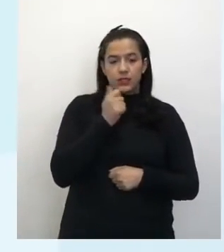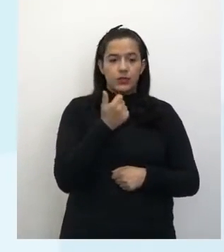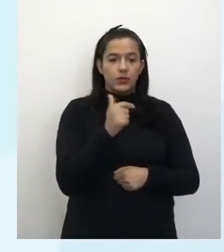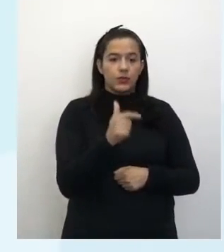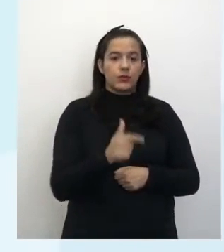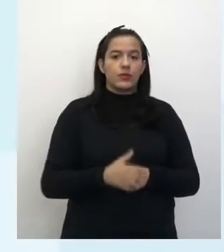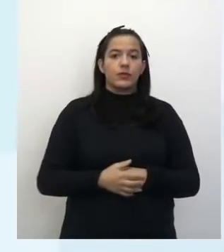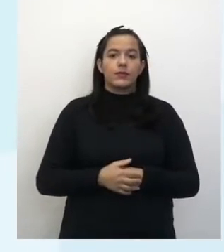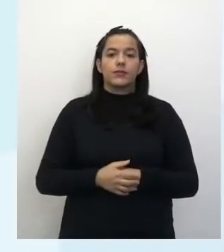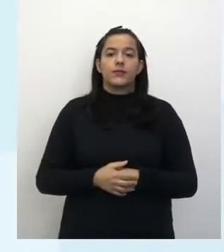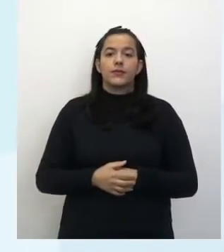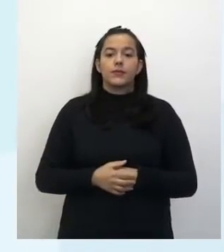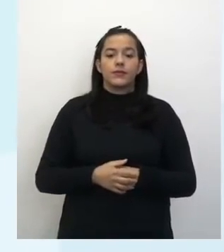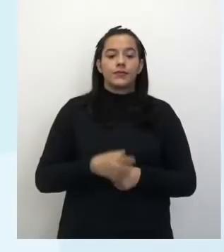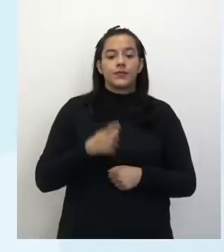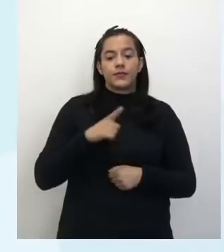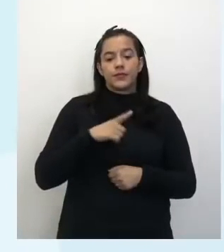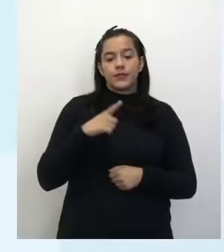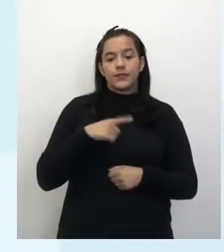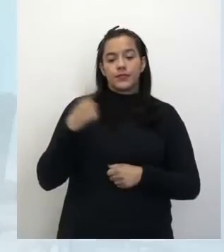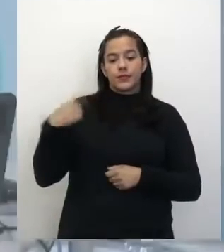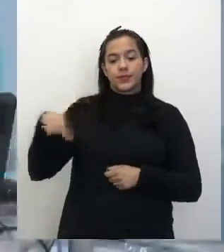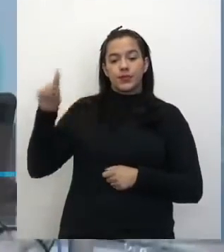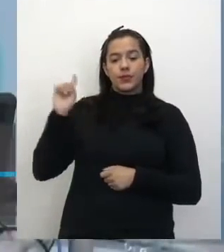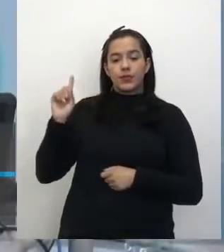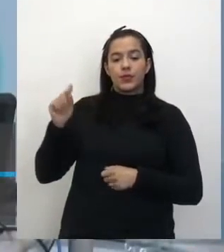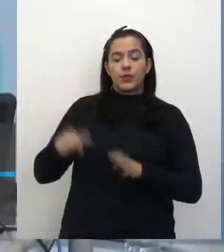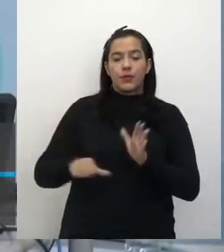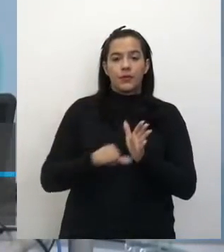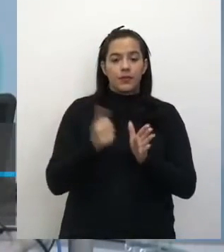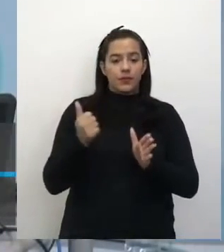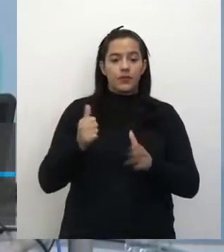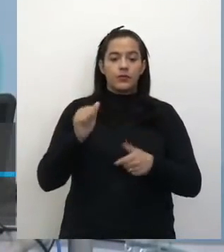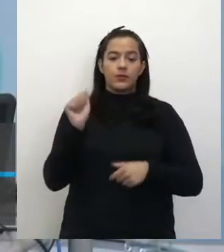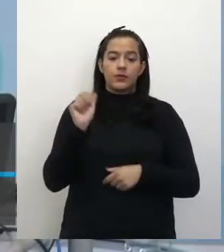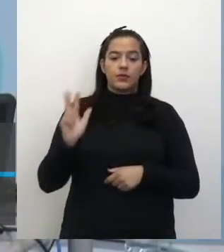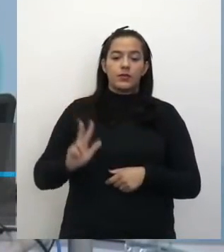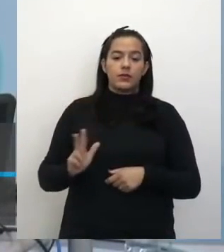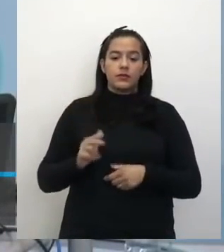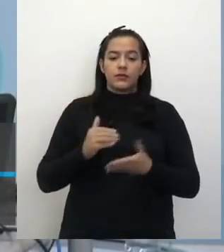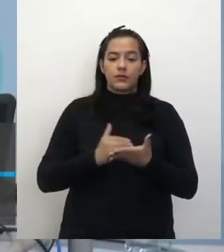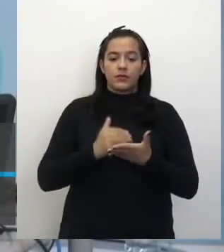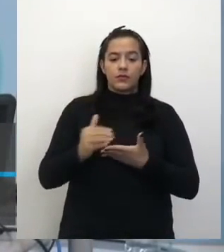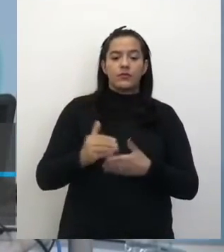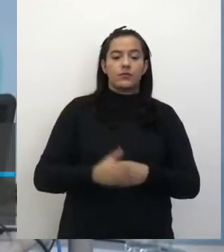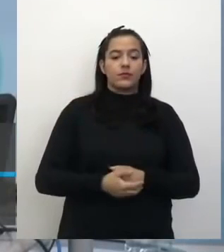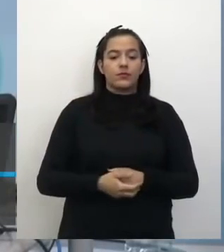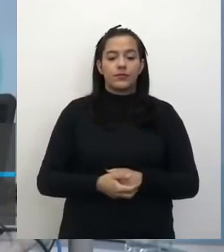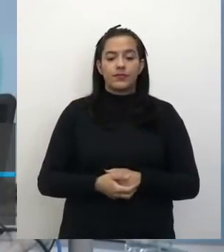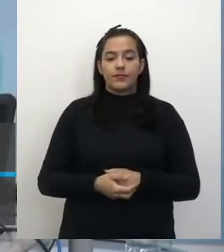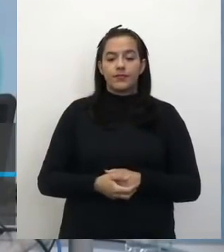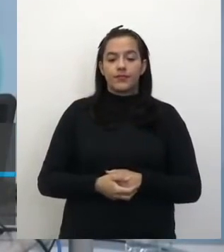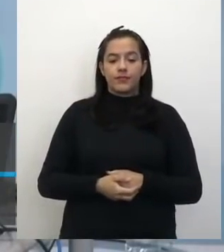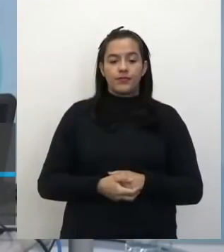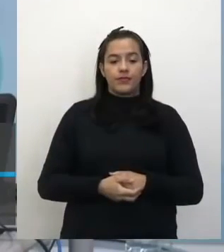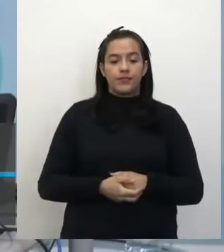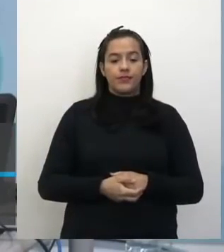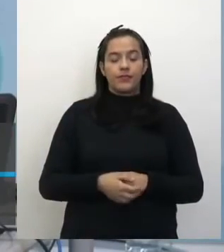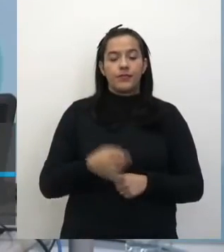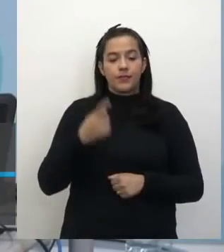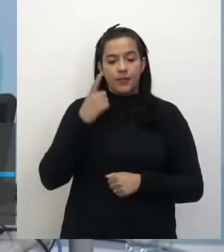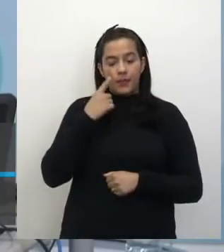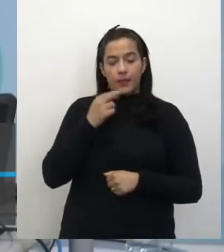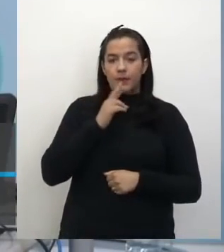por enquanto, dos centímetros do primeiro, do azul, mas começou a subir aqui as respostas, aí eu queria ver com você,